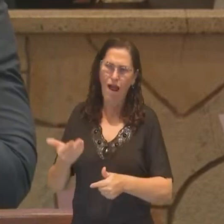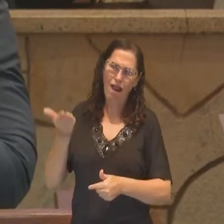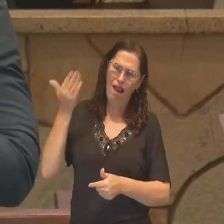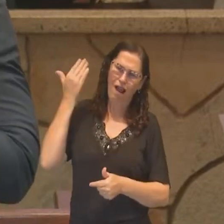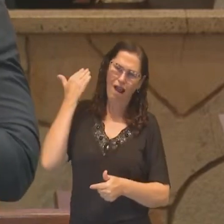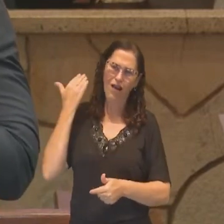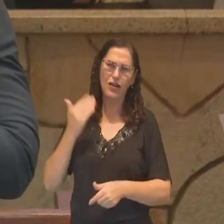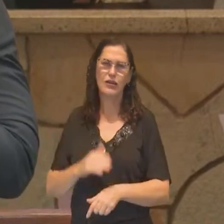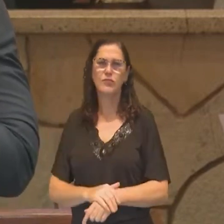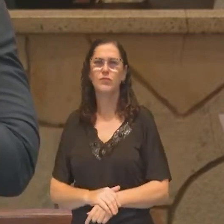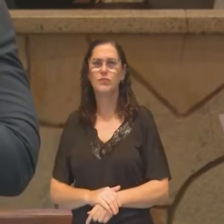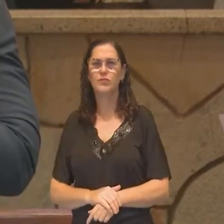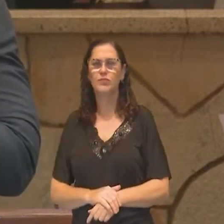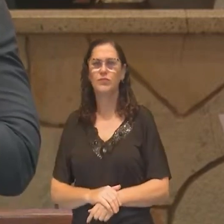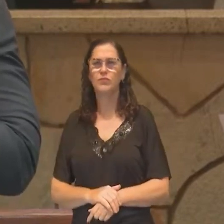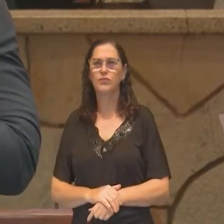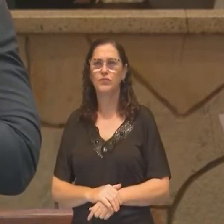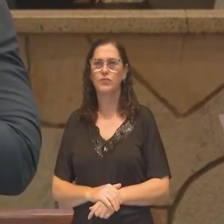dias.